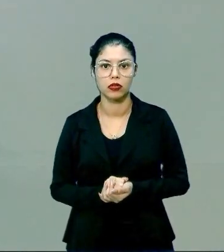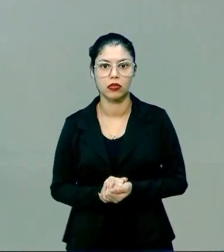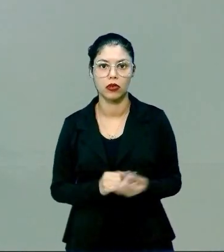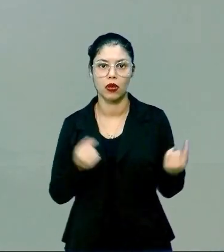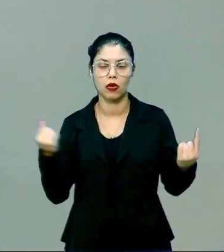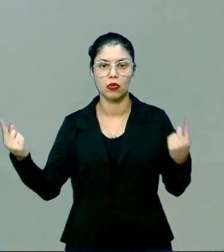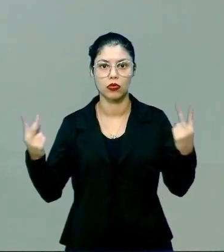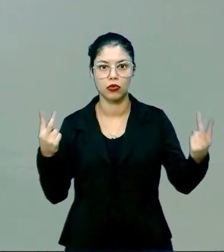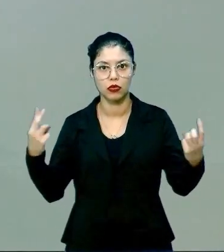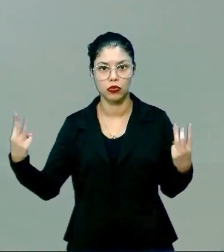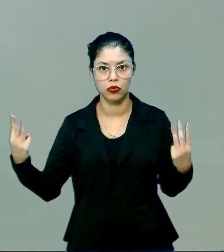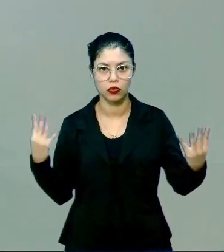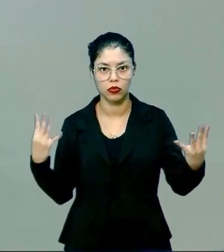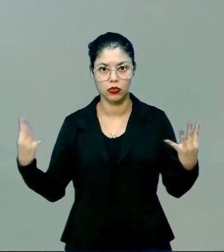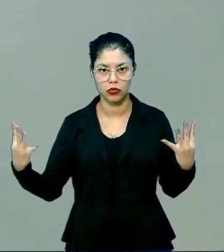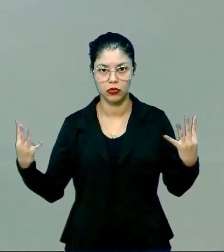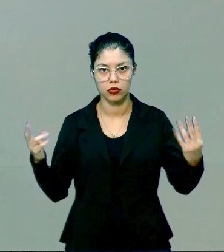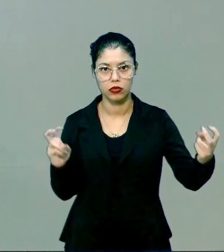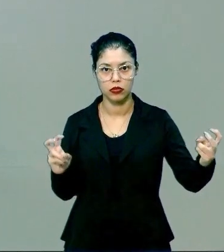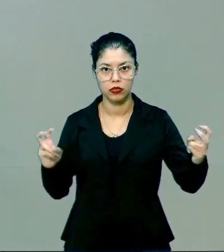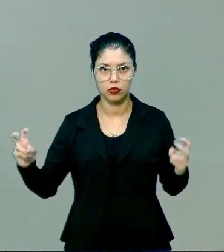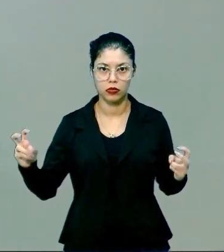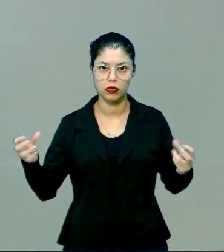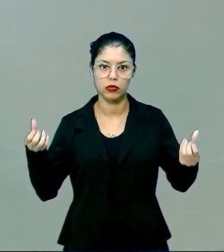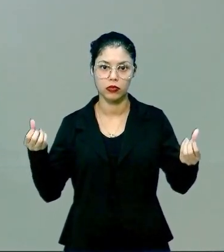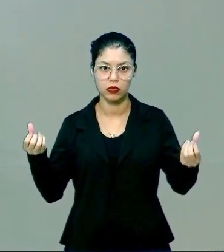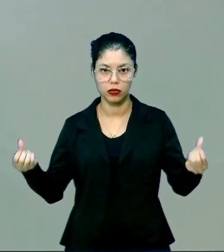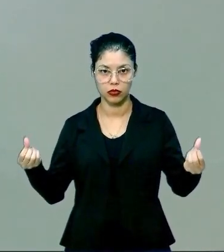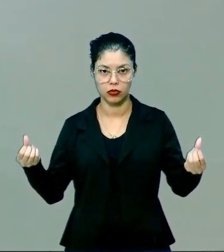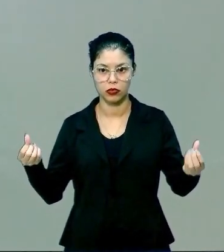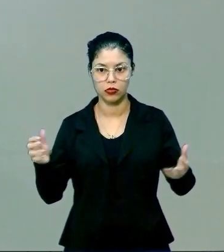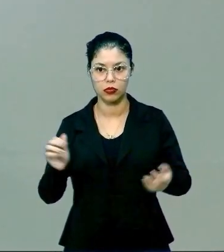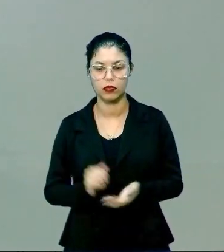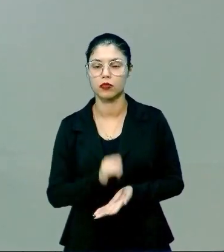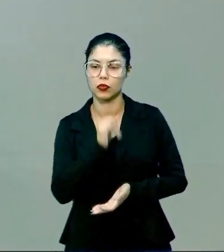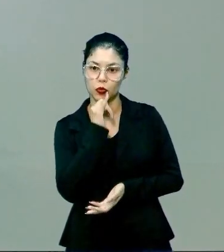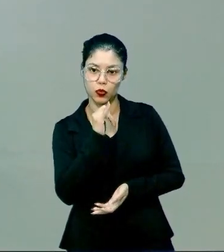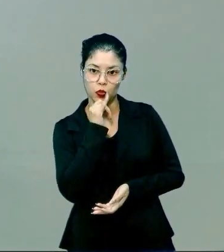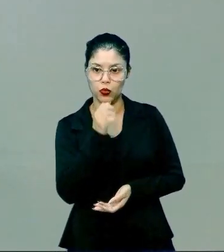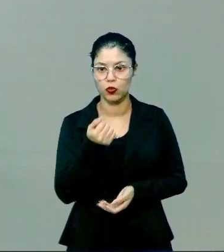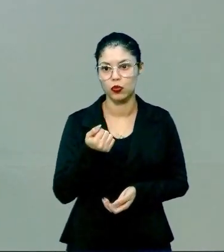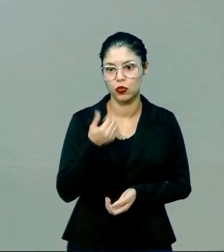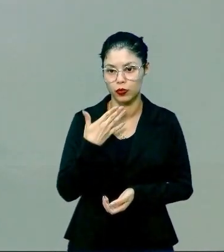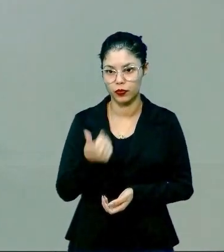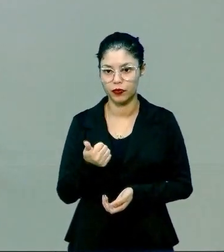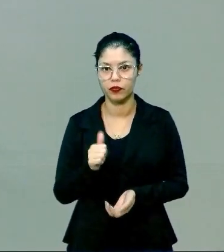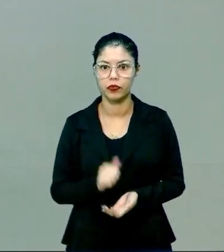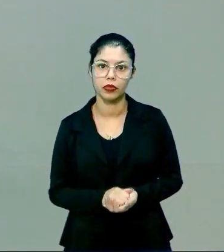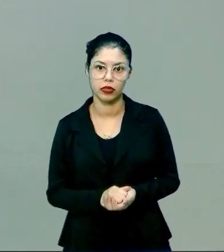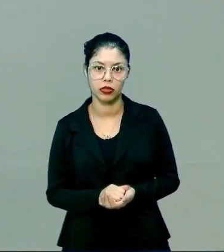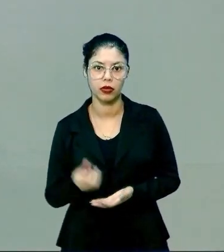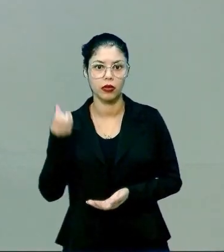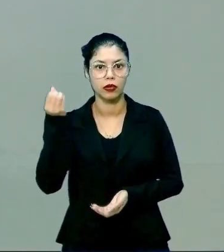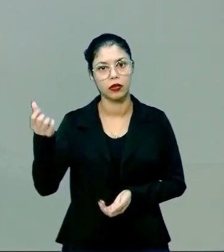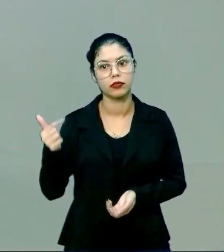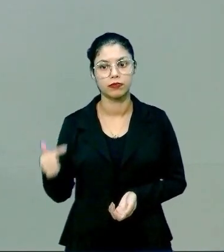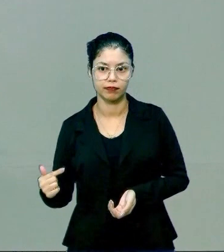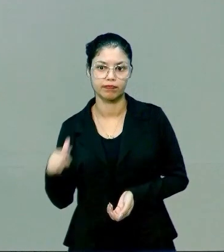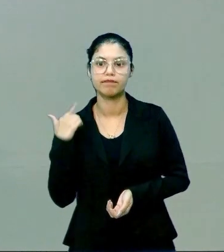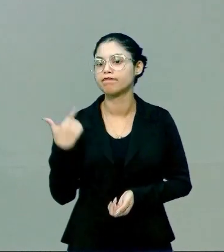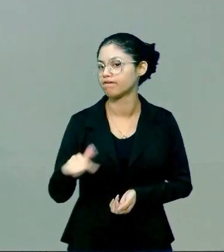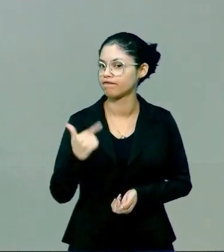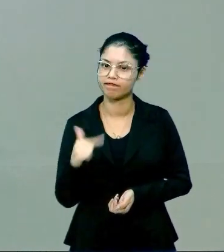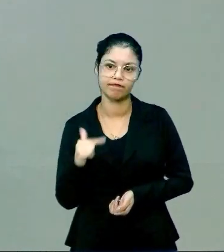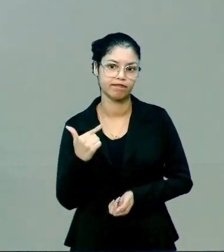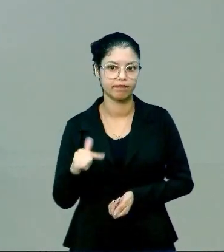1, 2 com 2, 3 com 3, 4 com 4, 5 com 5. É um exemplo, tudo bem? Só que aí o 6 e o